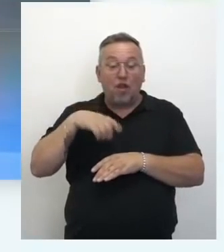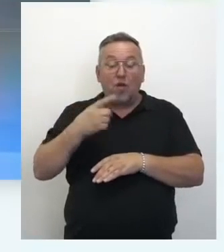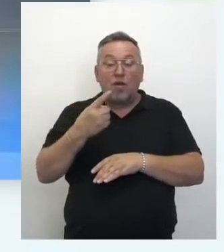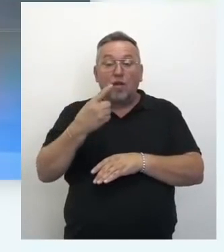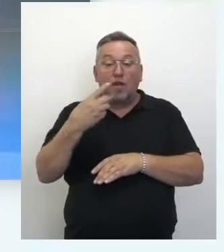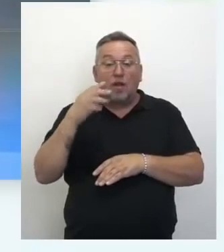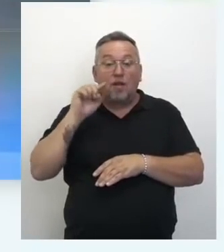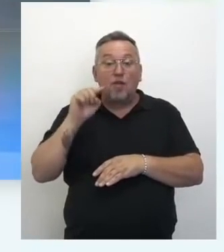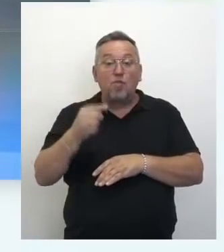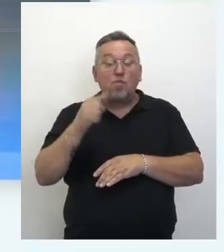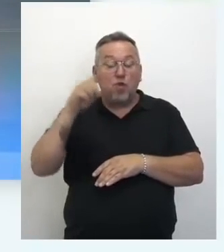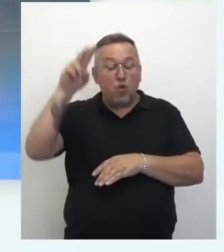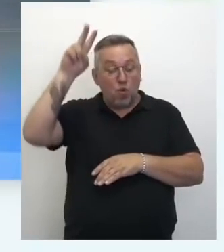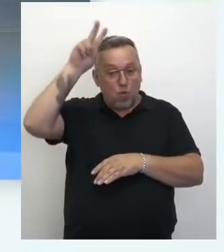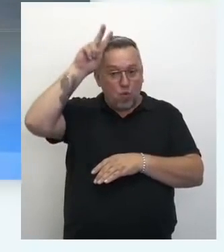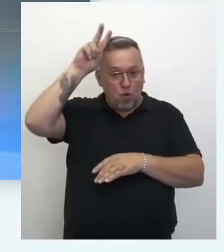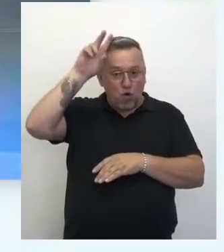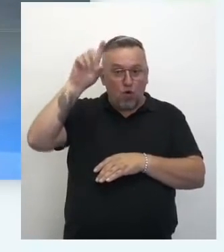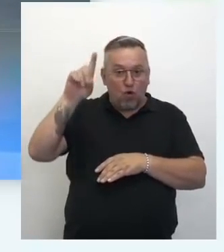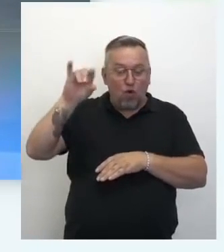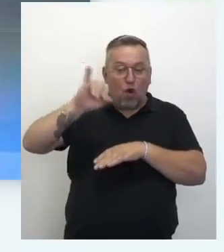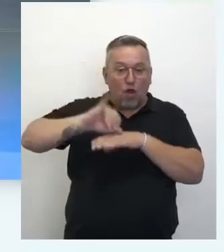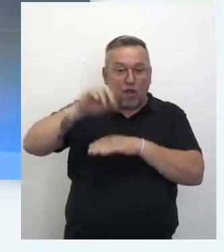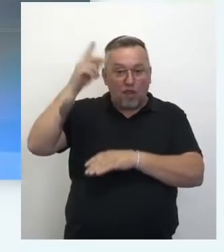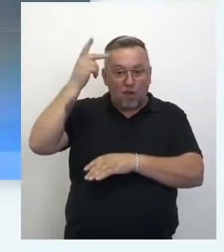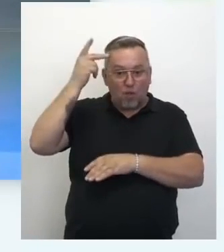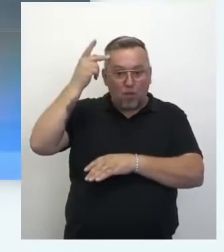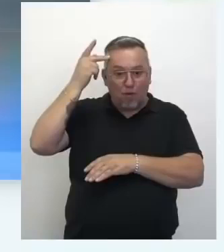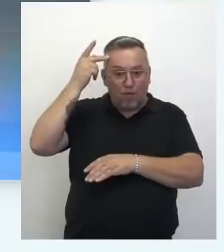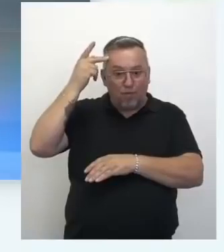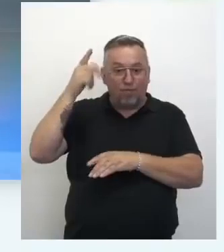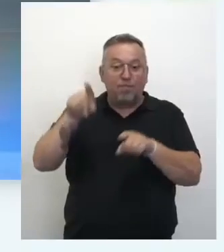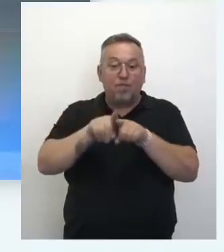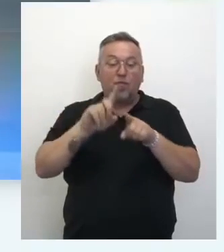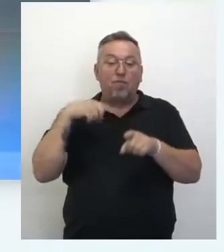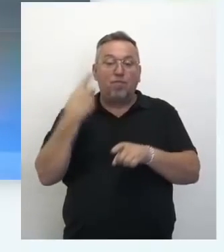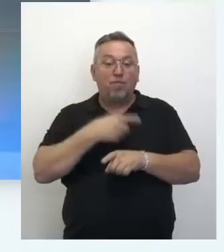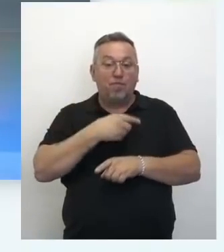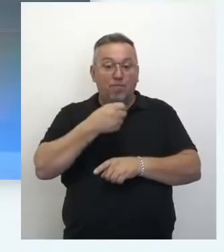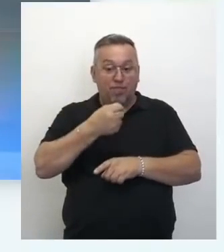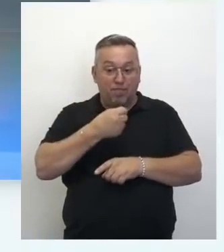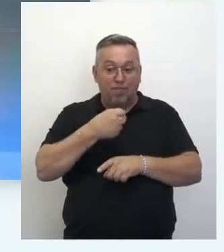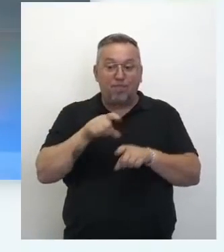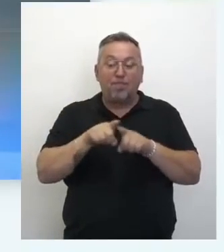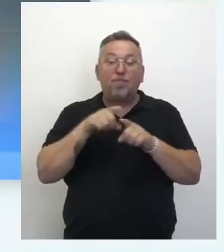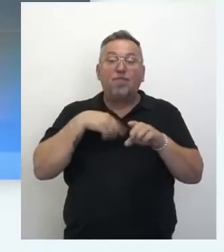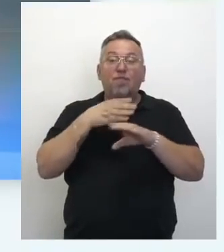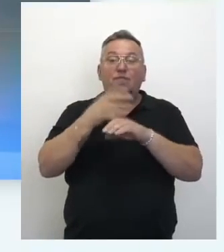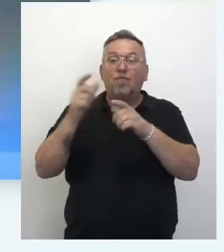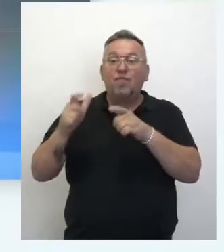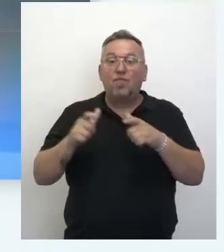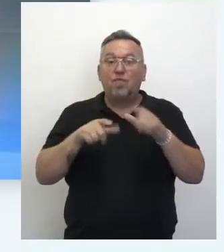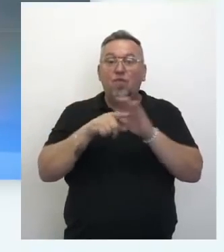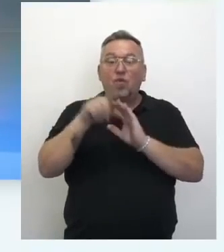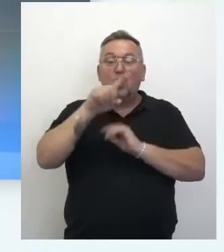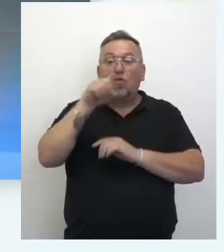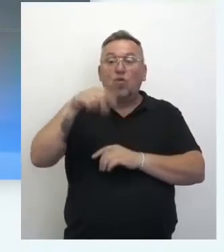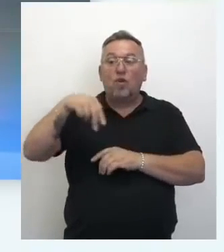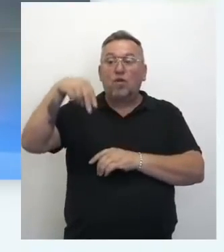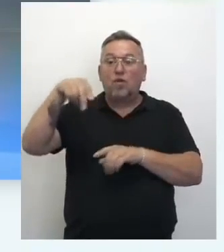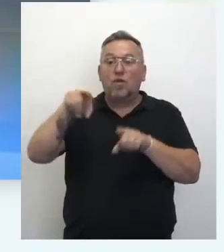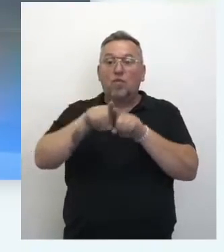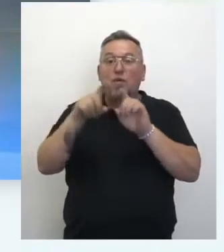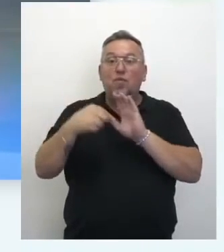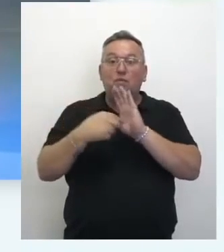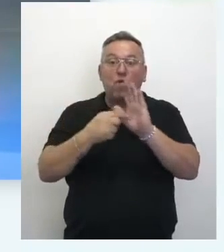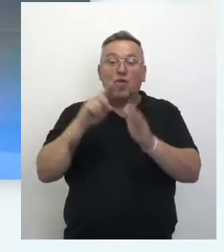índios só na capital. Mas eles ainda enfrentam muitos problemas. Aí o nosso repórter Dimas Soldi foi até uma aldeia na Zona Norte e mostra agora pra